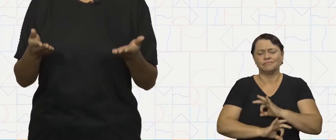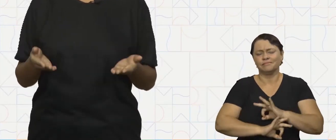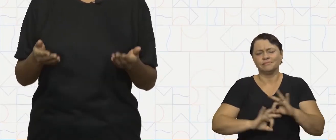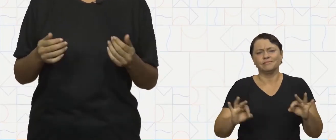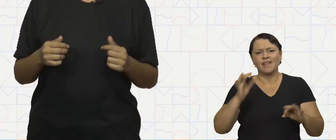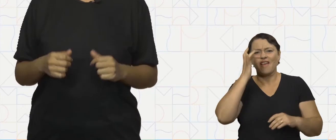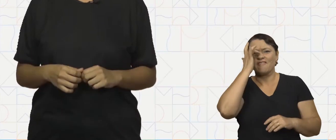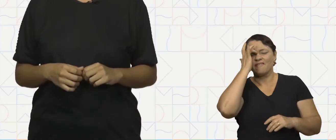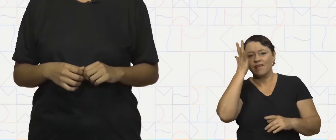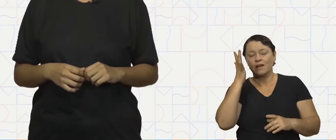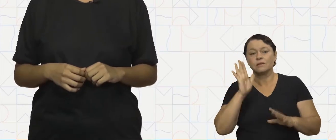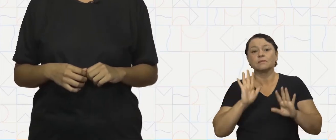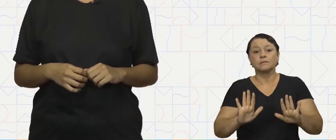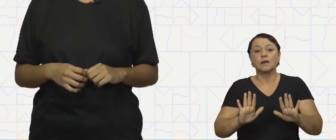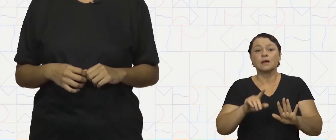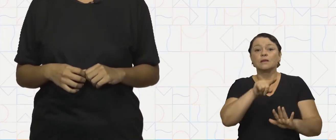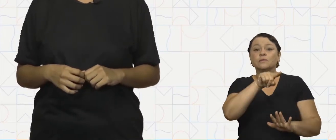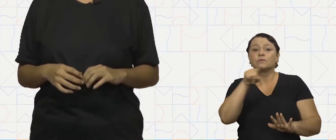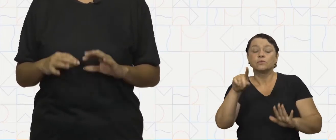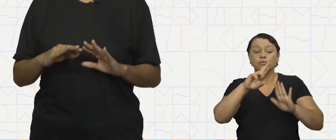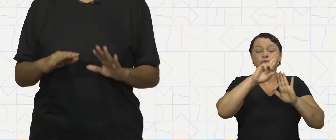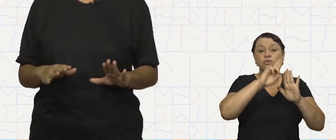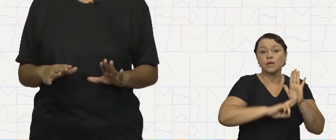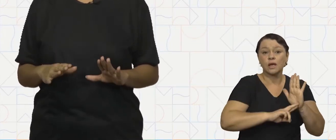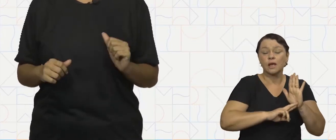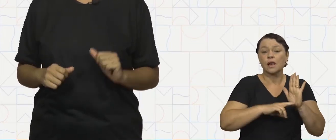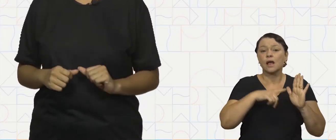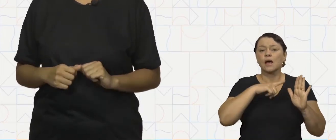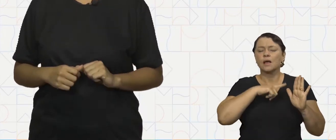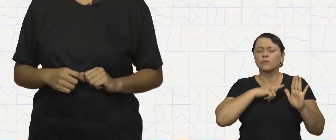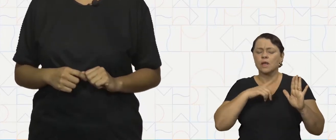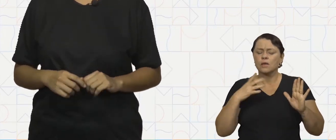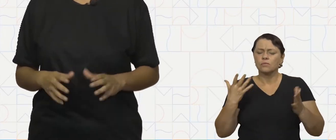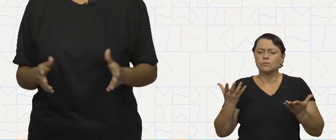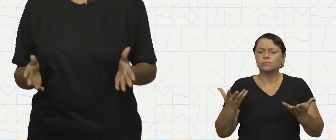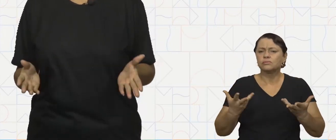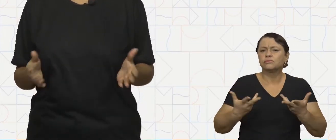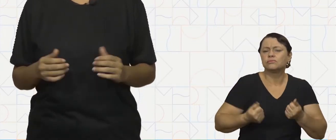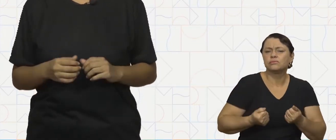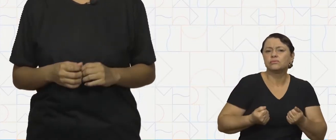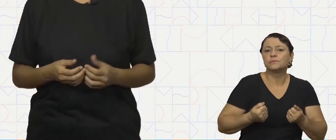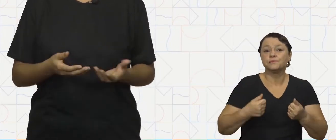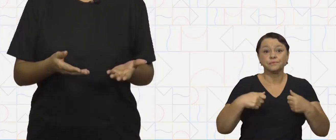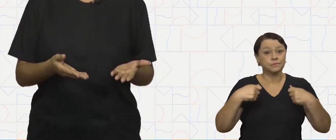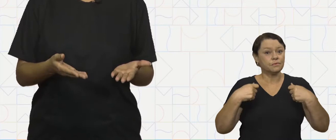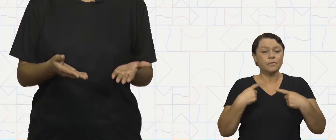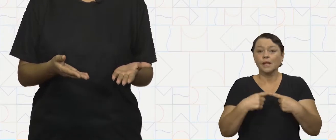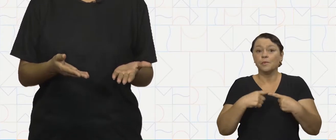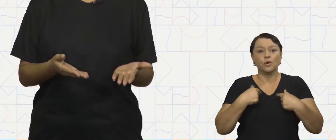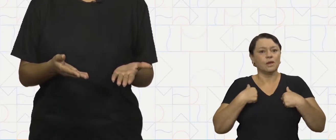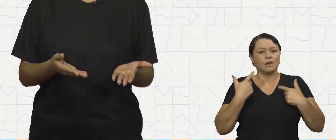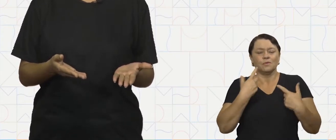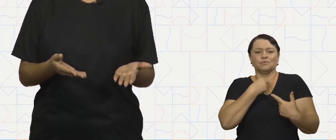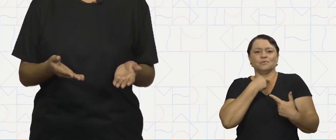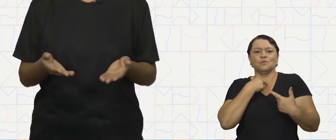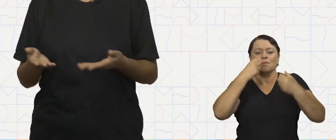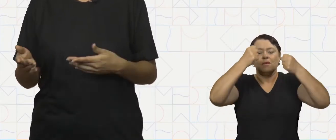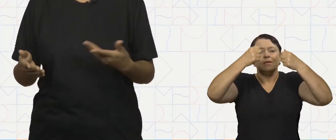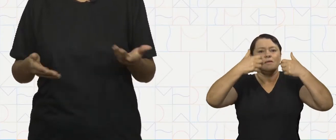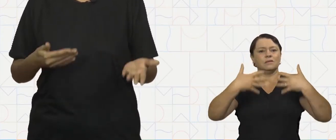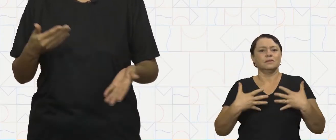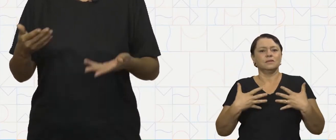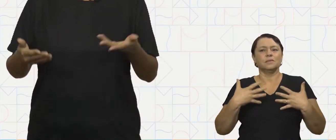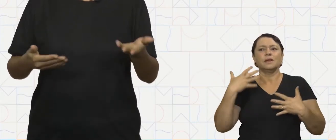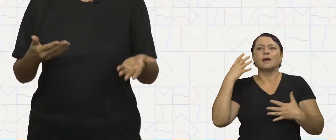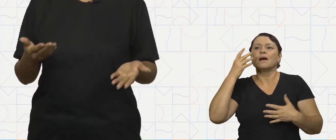o que vocês precisam para que os seus relatos orais fiquem show? Afinal, eu não posso explicar um experimento científico oralmente ou